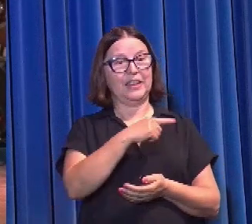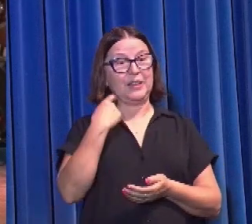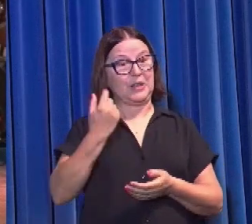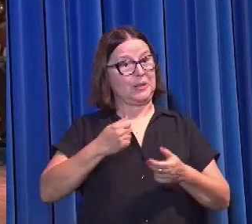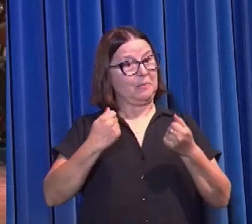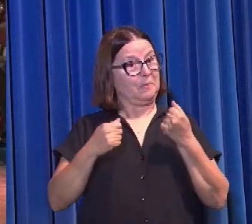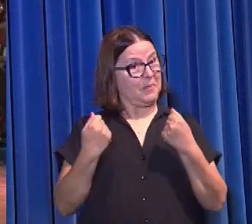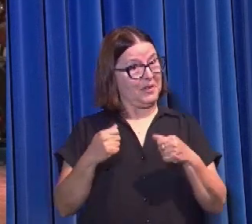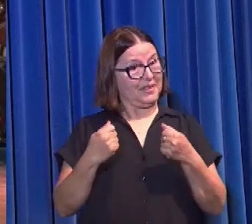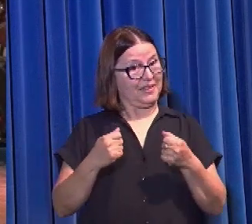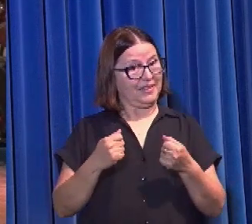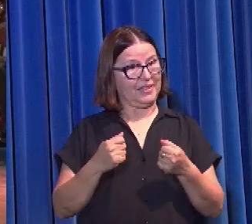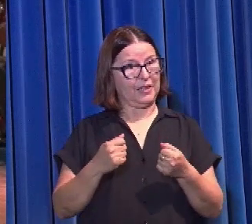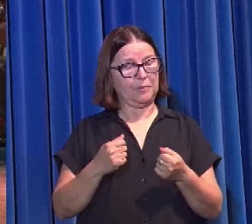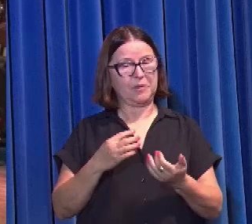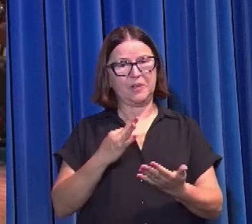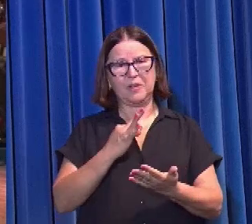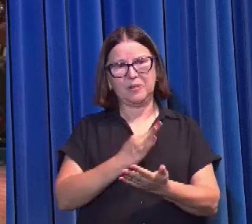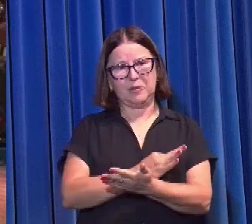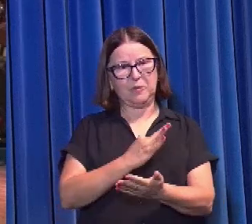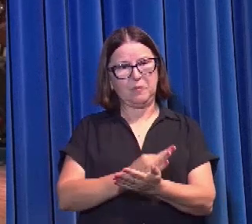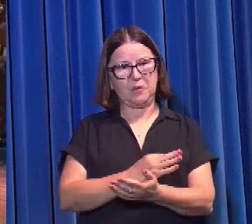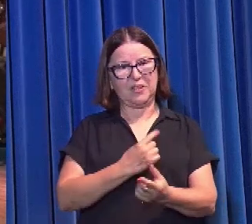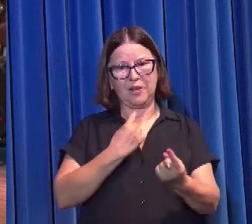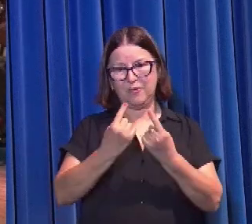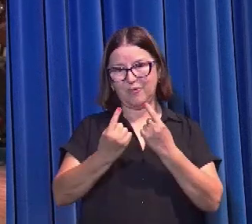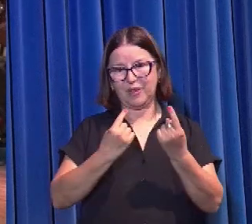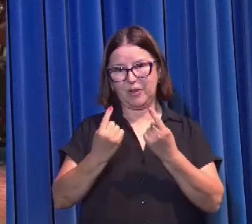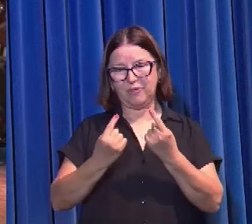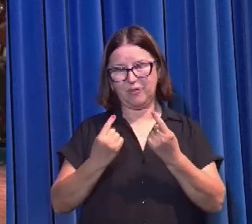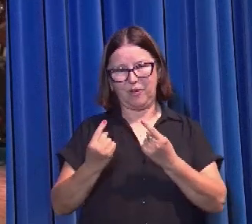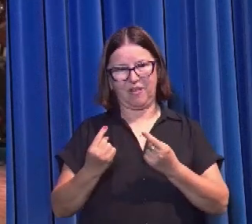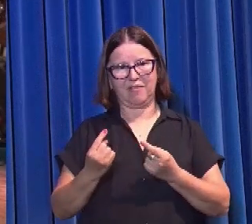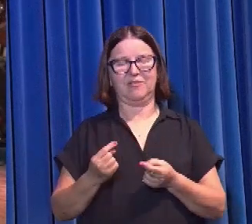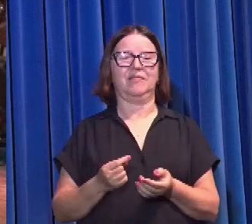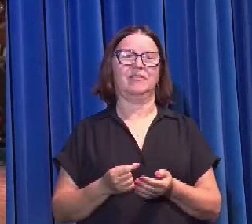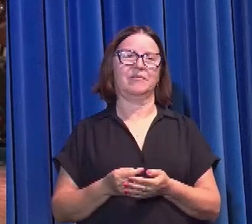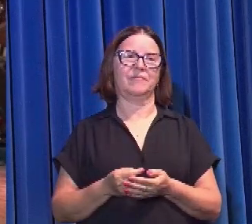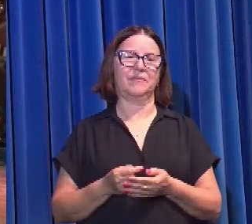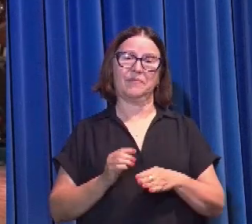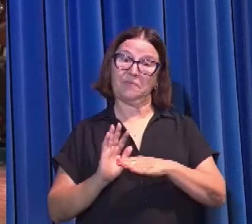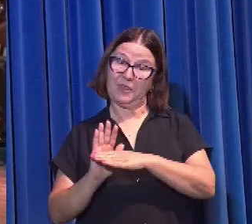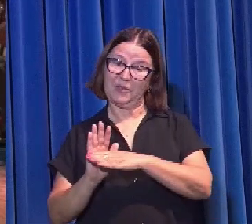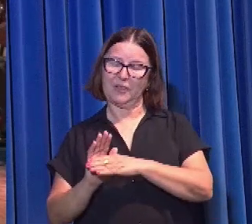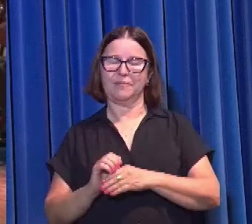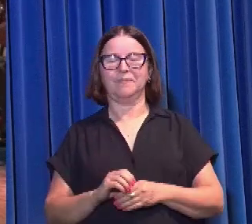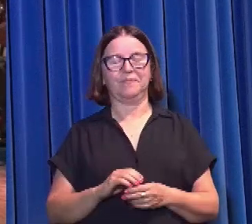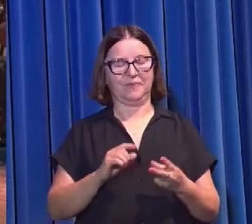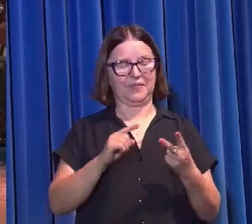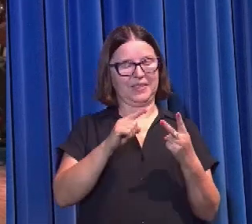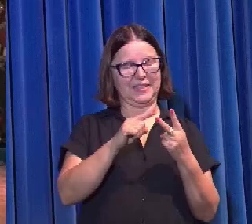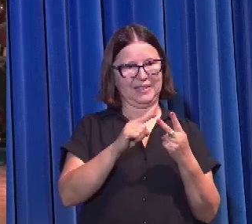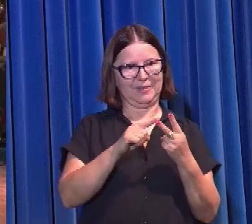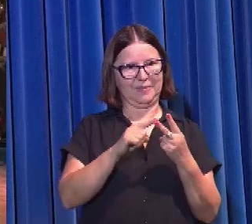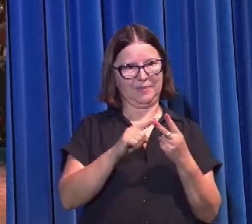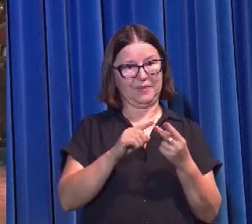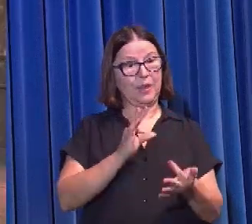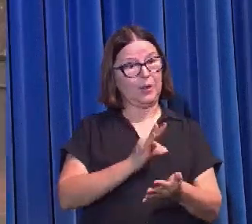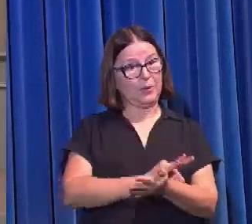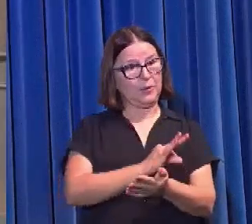uns aos outros, considerando os outros superiores a nós mesmos, elevando o irmão. E a outra opção é no